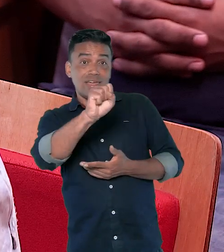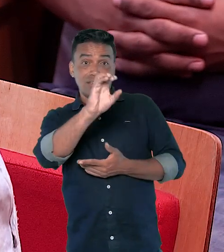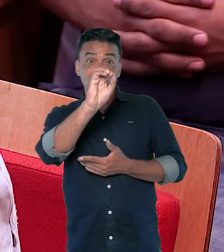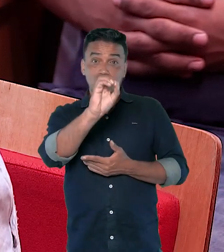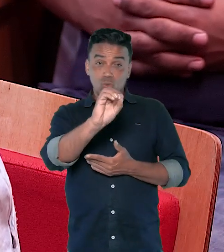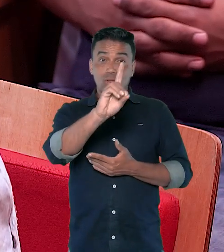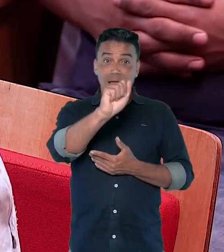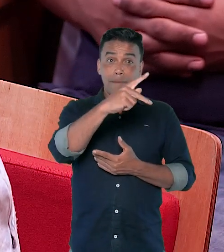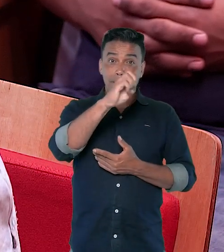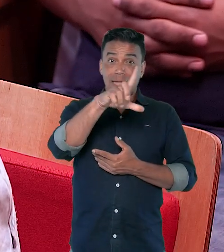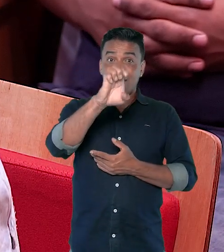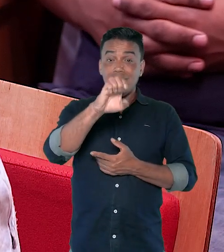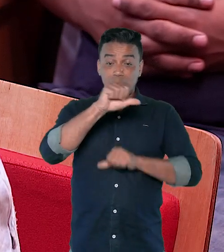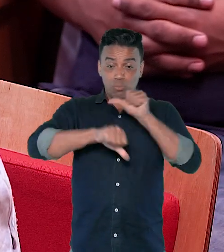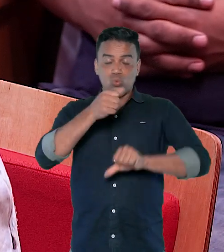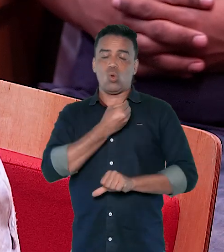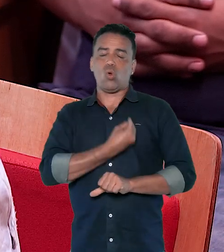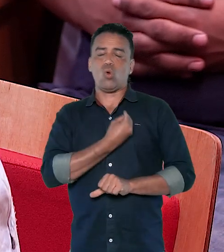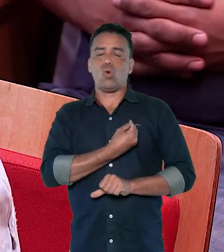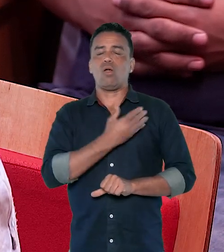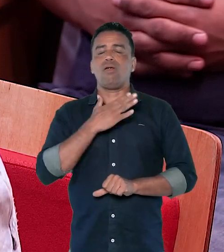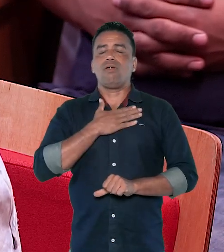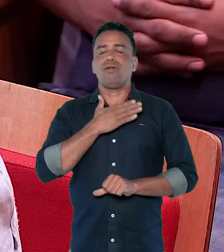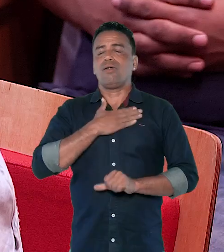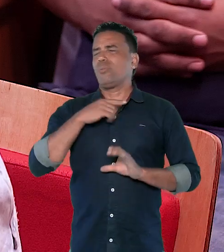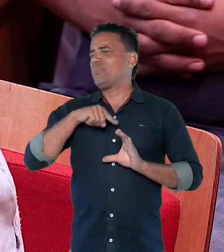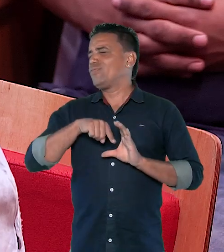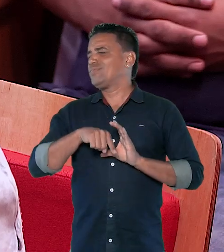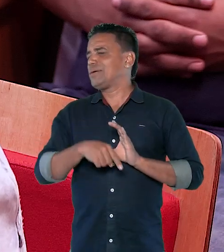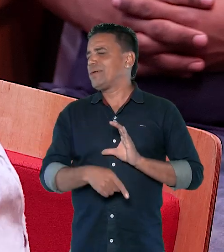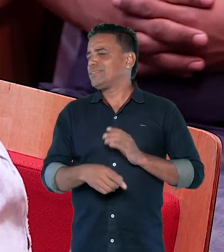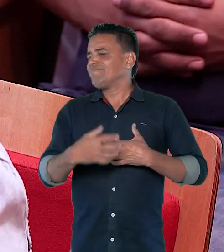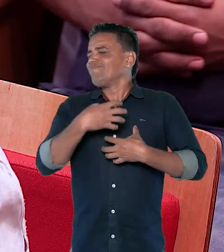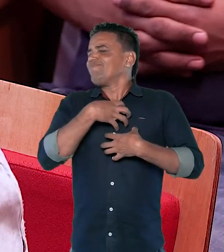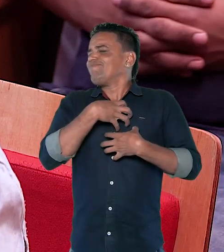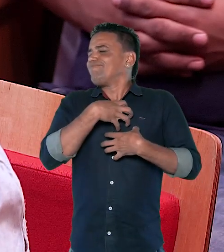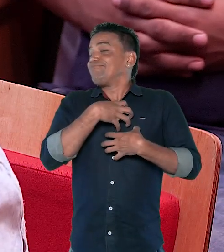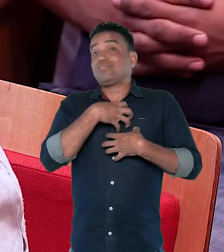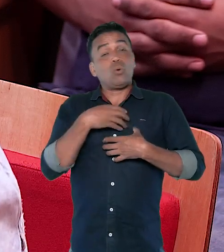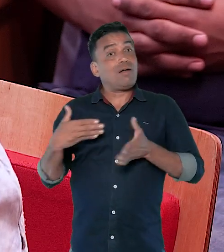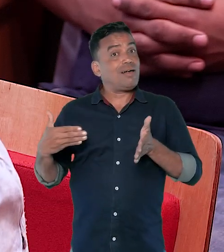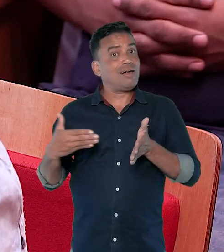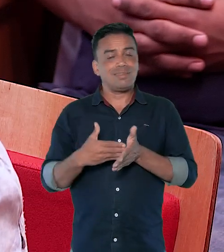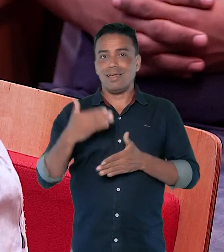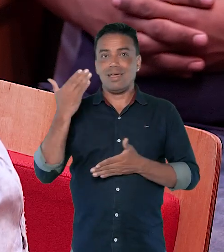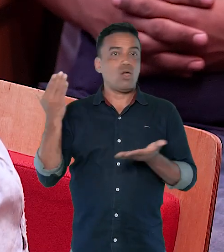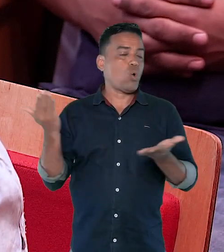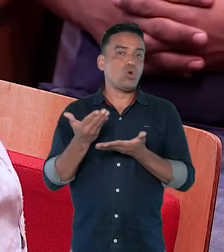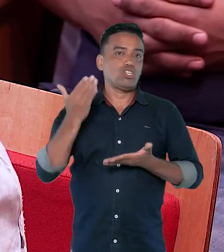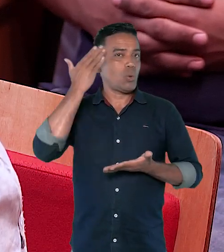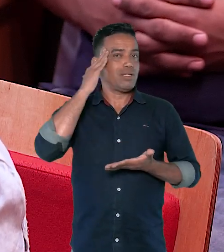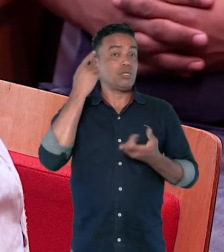modificou. Assim, eu fiquei profundamente tocada por ele e até hoje eu não entendi a